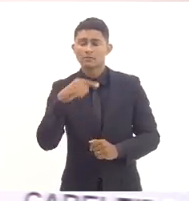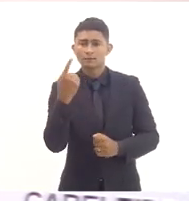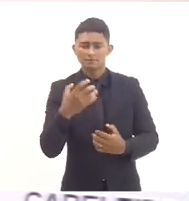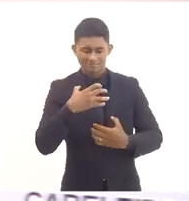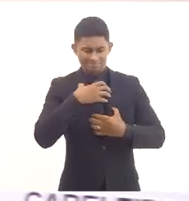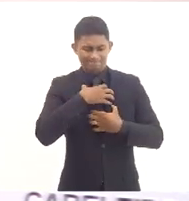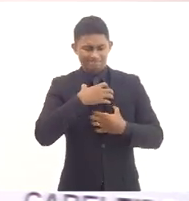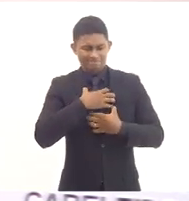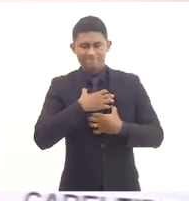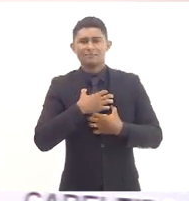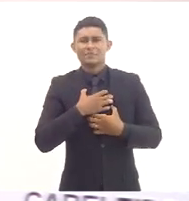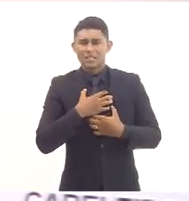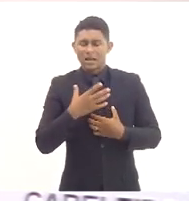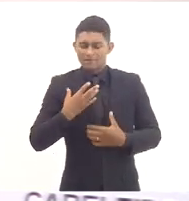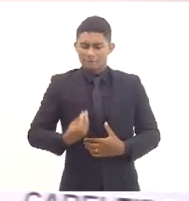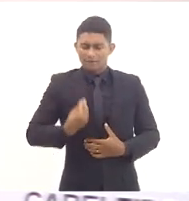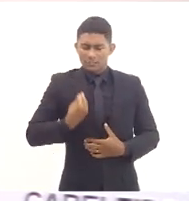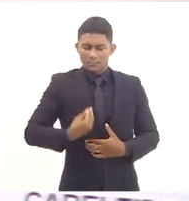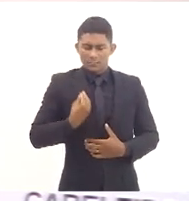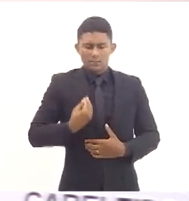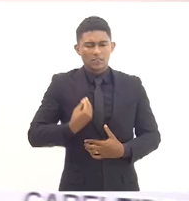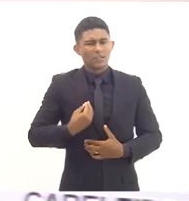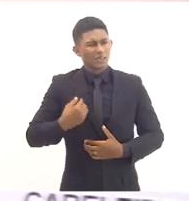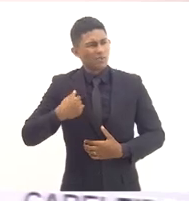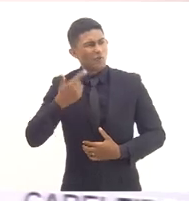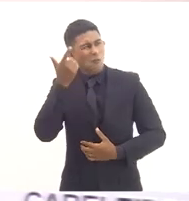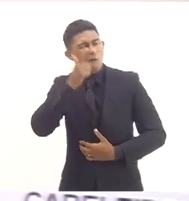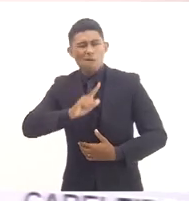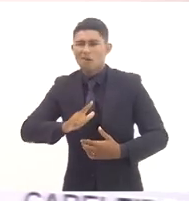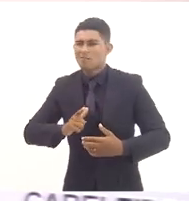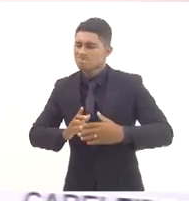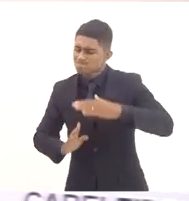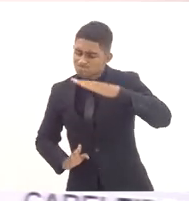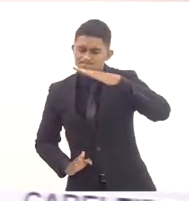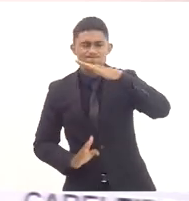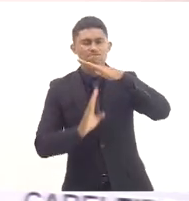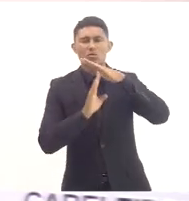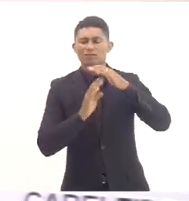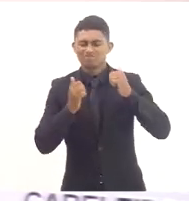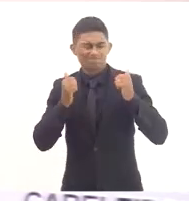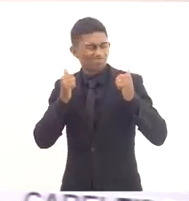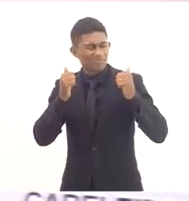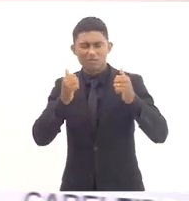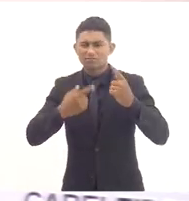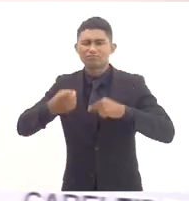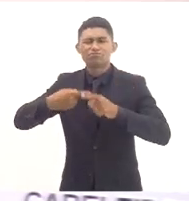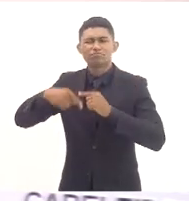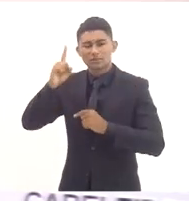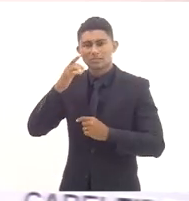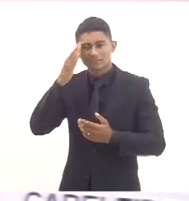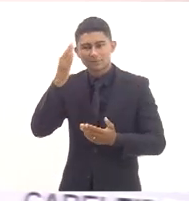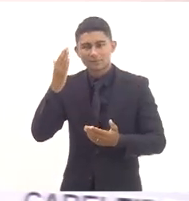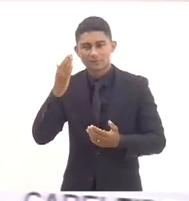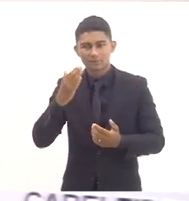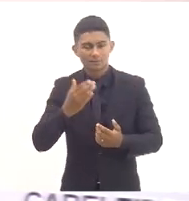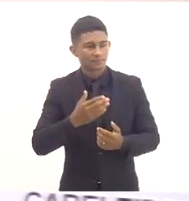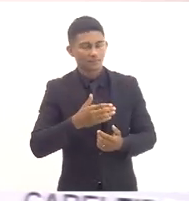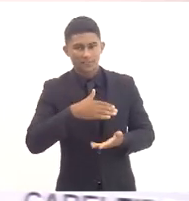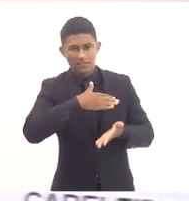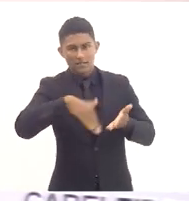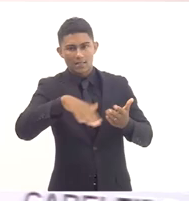potência primitude da nossa vida a nossa subsecretária não tá aqui